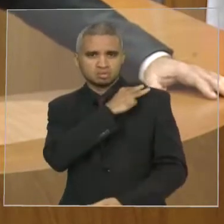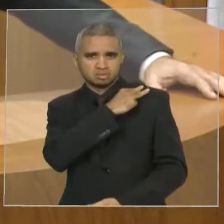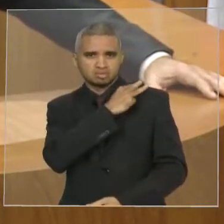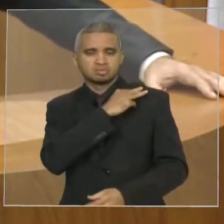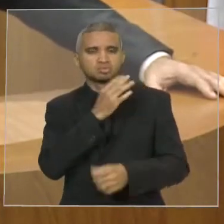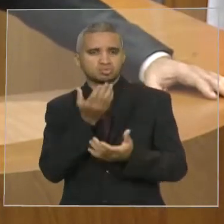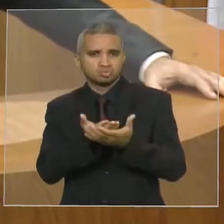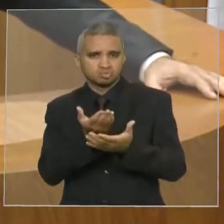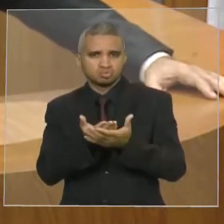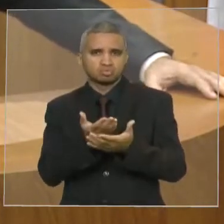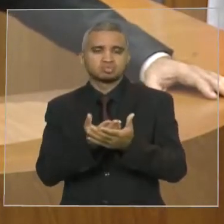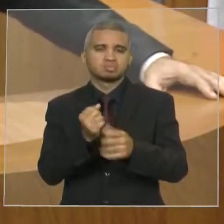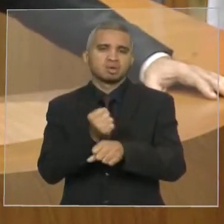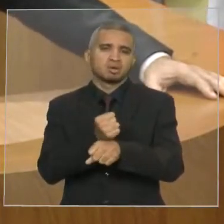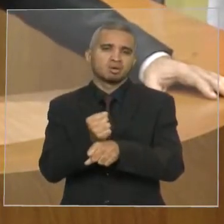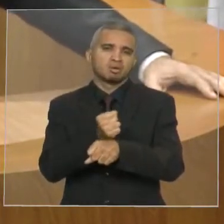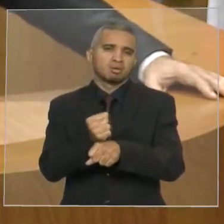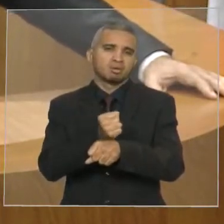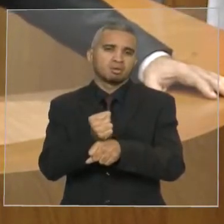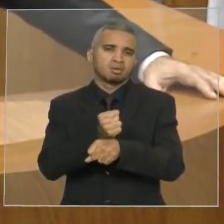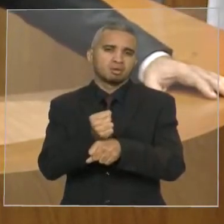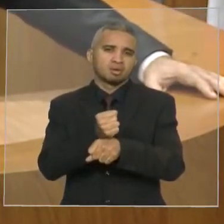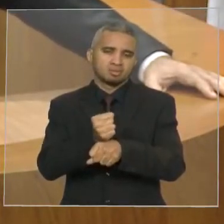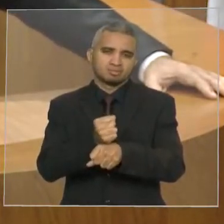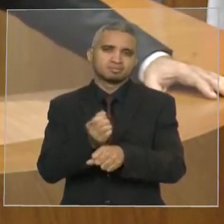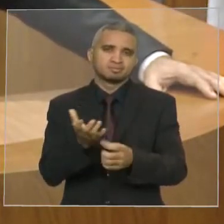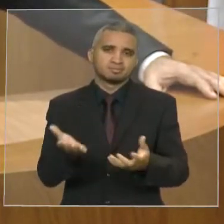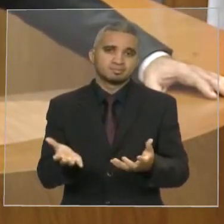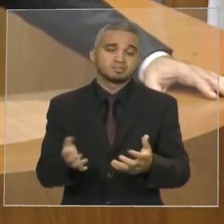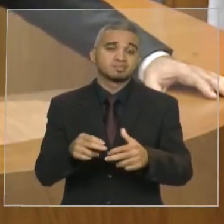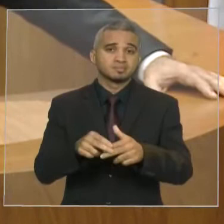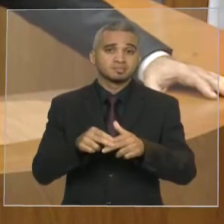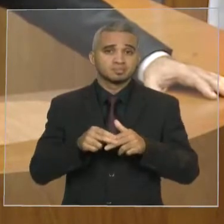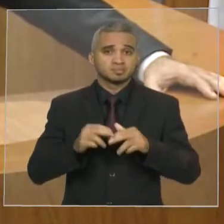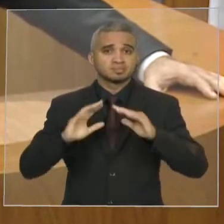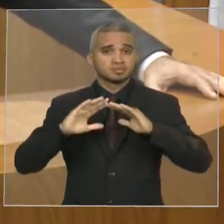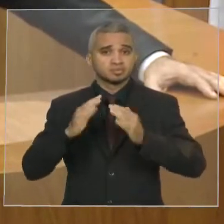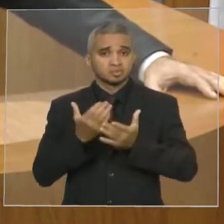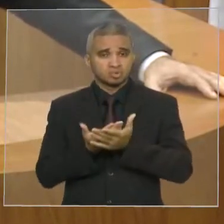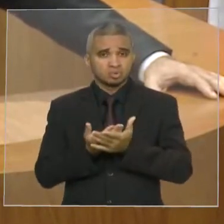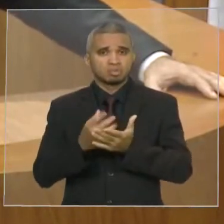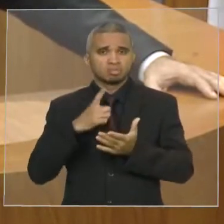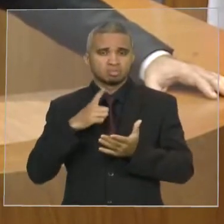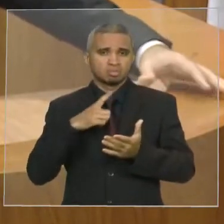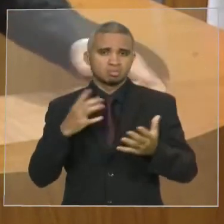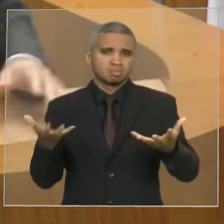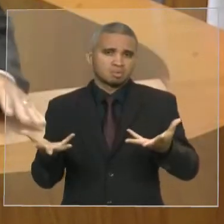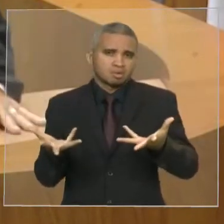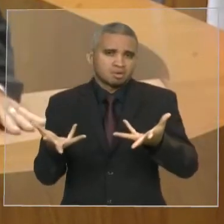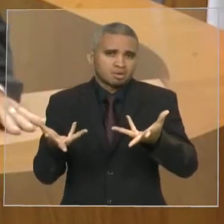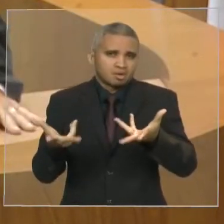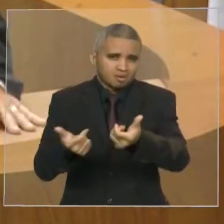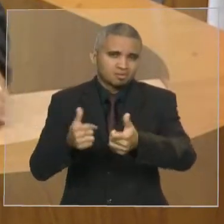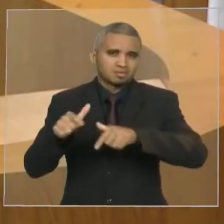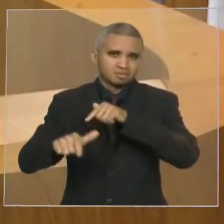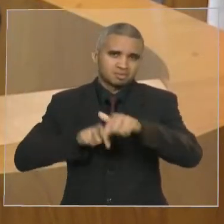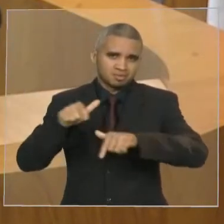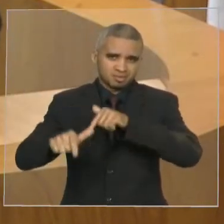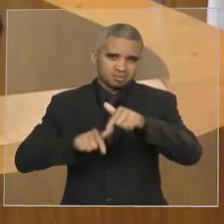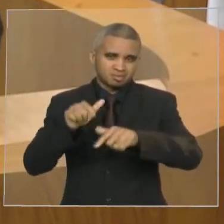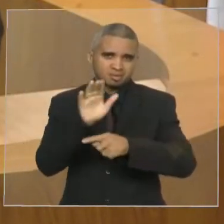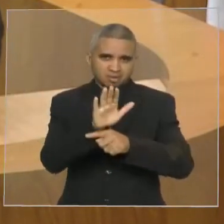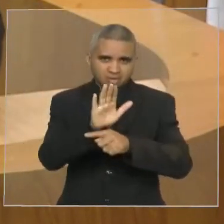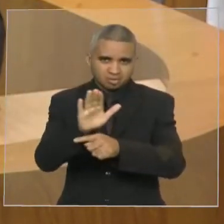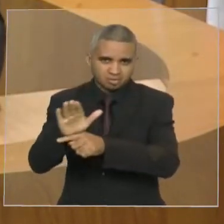com muitos anos de existência e que presta ali um grande serviço ao povo daquela